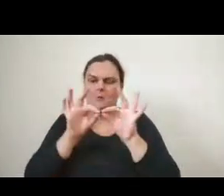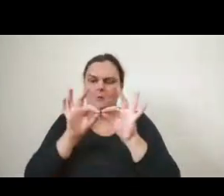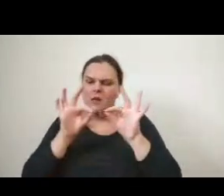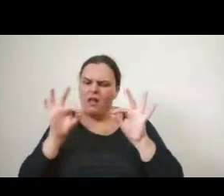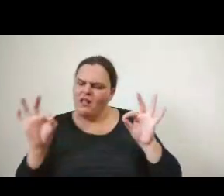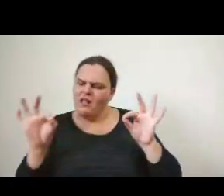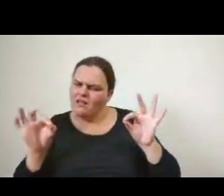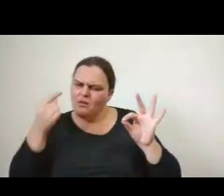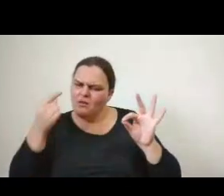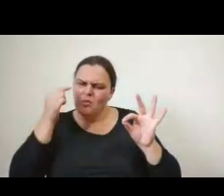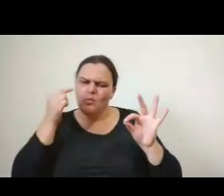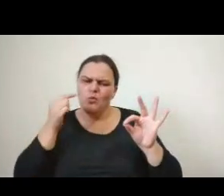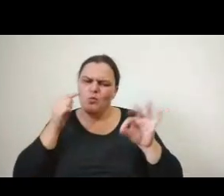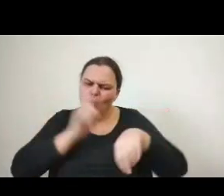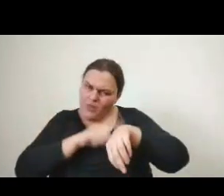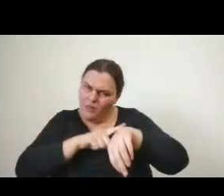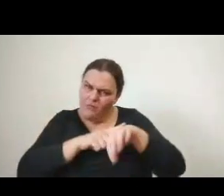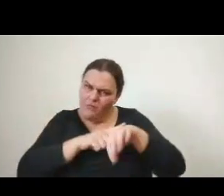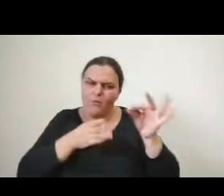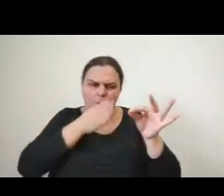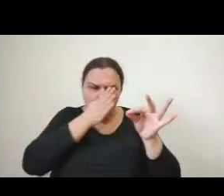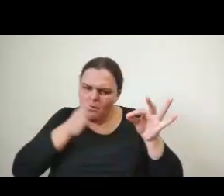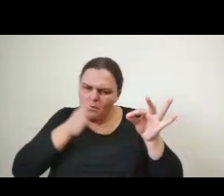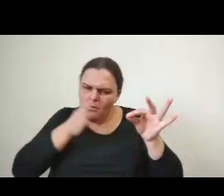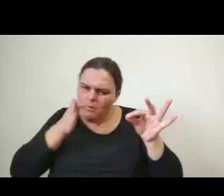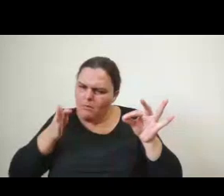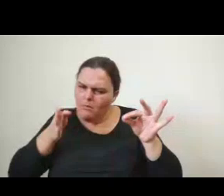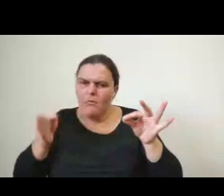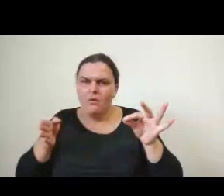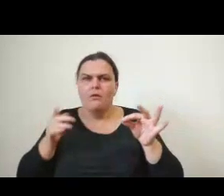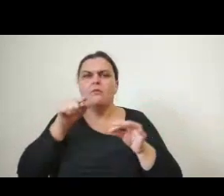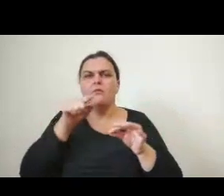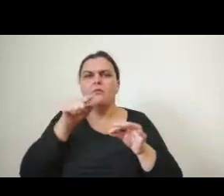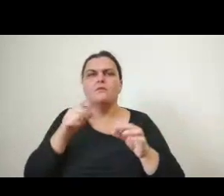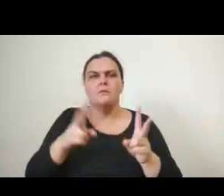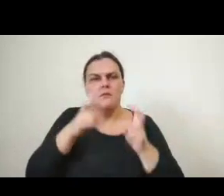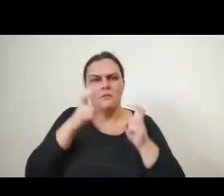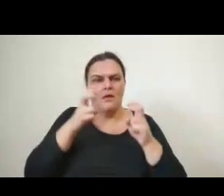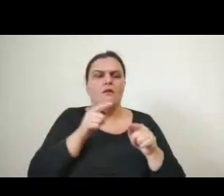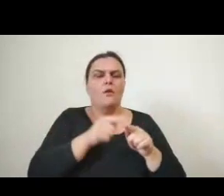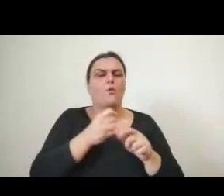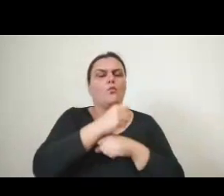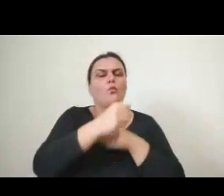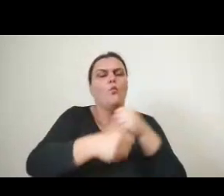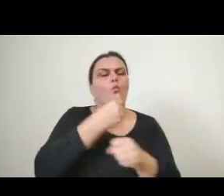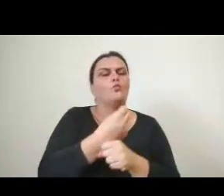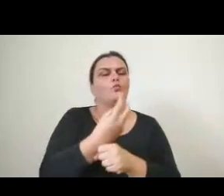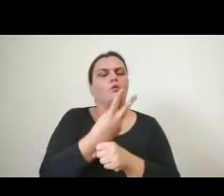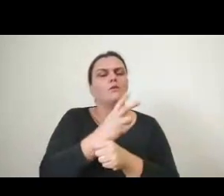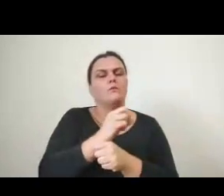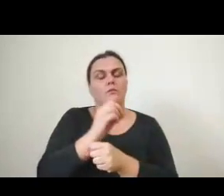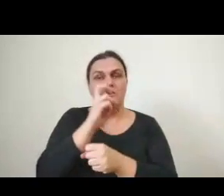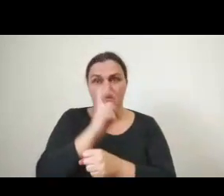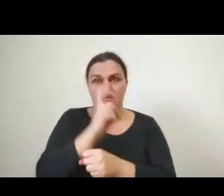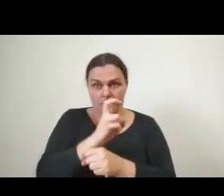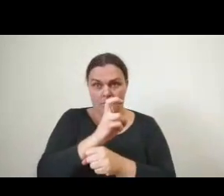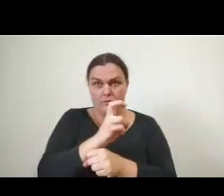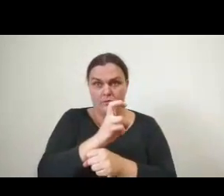Começando aqui nesse slide, um dado aqui, ó, de 2005, né, com os 20 maiores